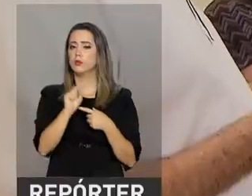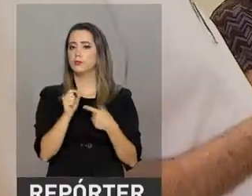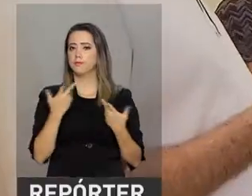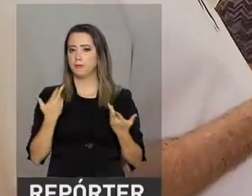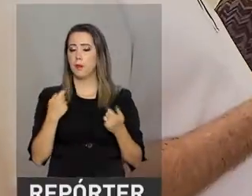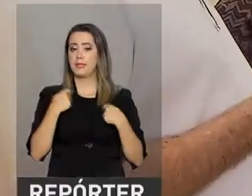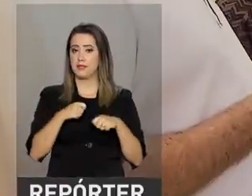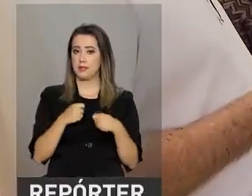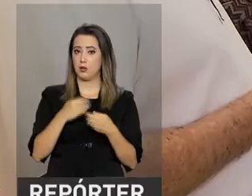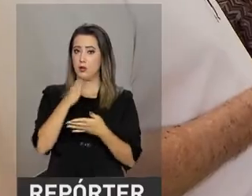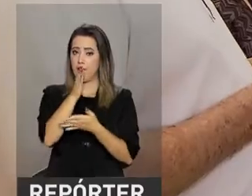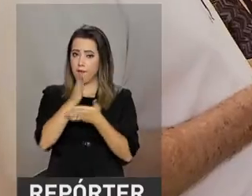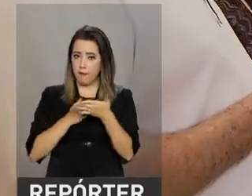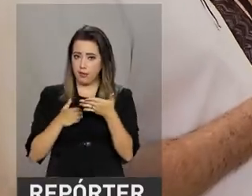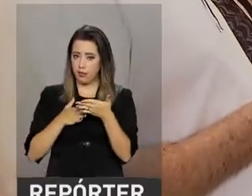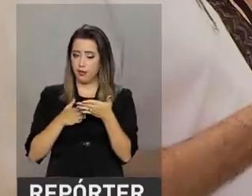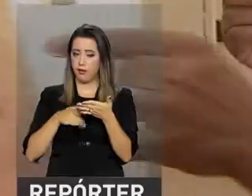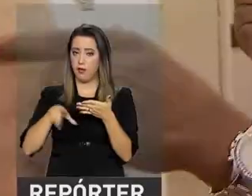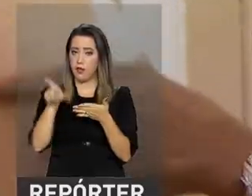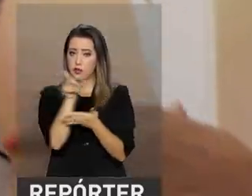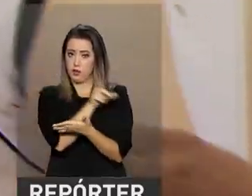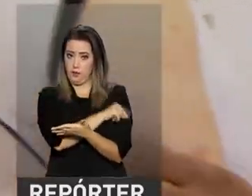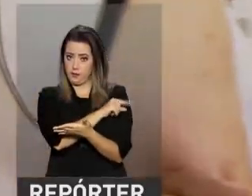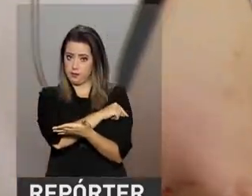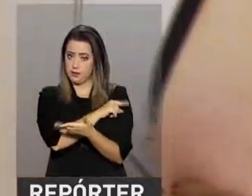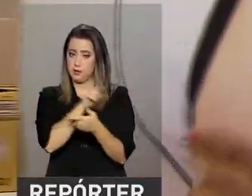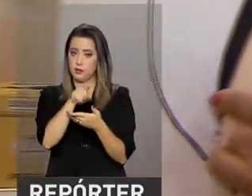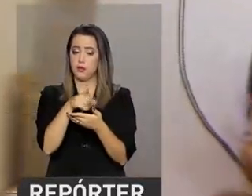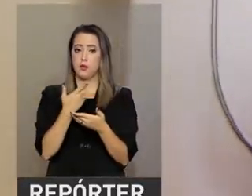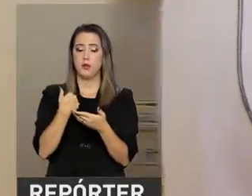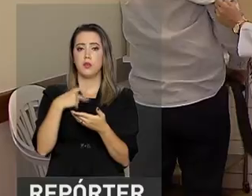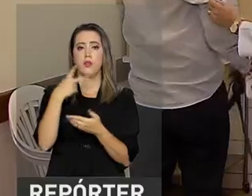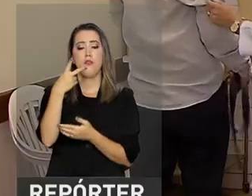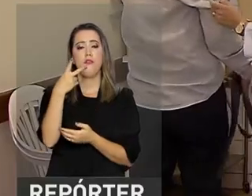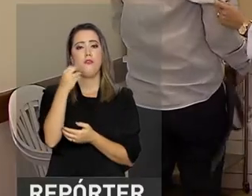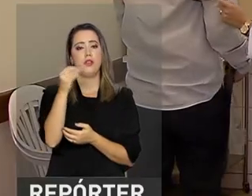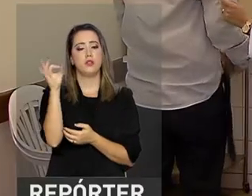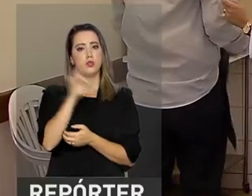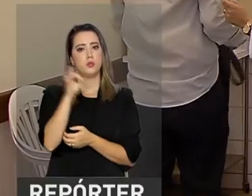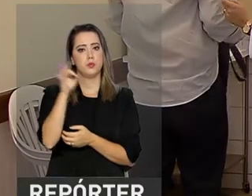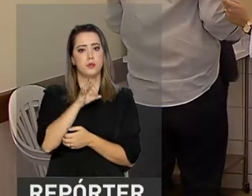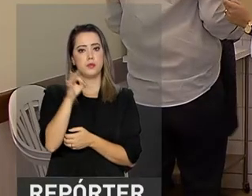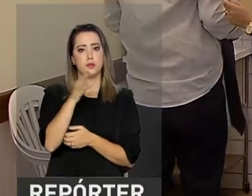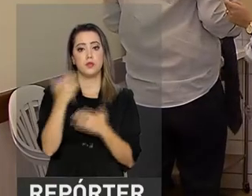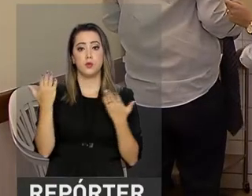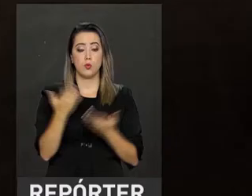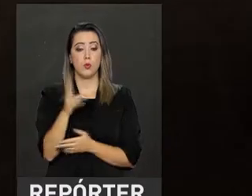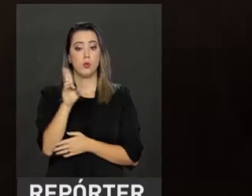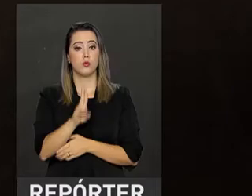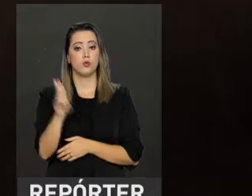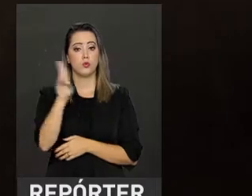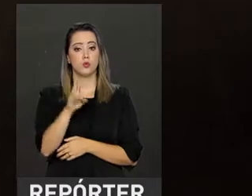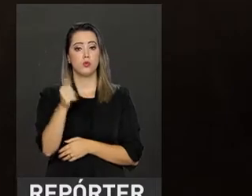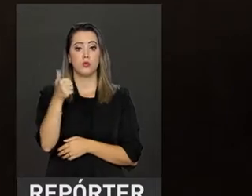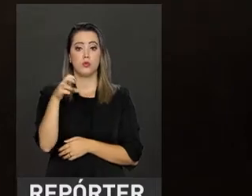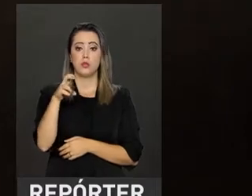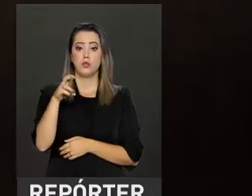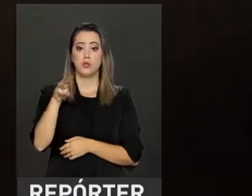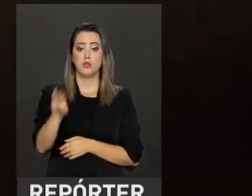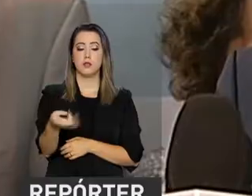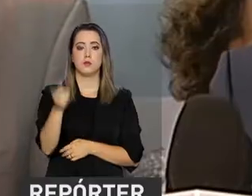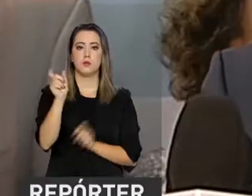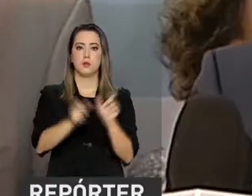pressionar as doses da vacina ou seja vai aplicar 20% da dose padrão em 15 milhões de